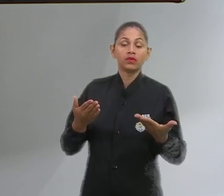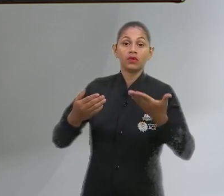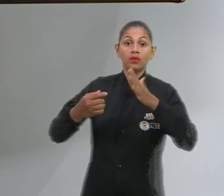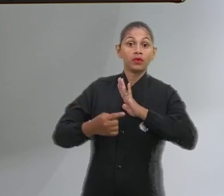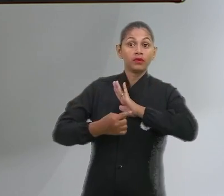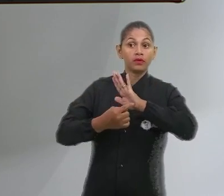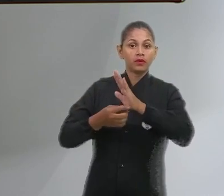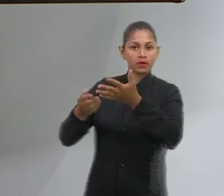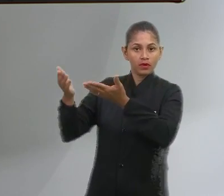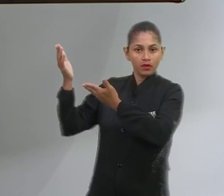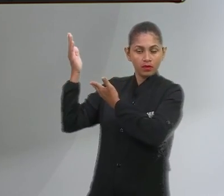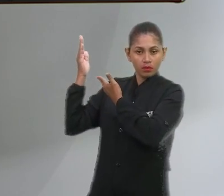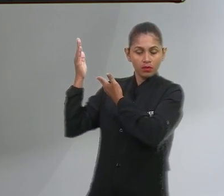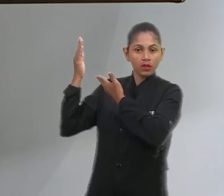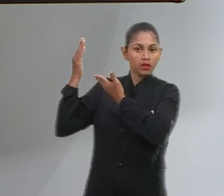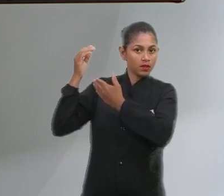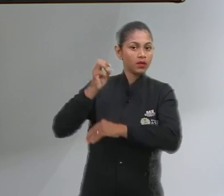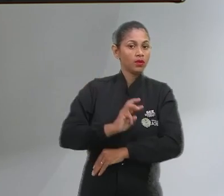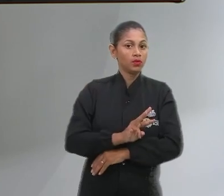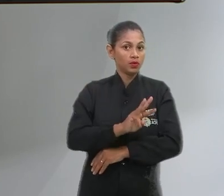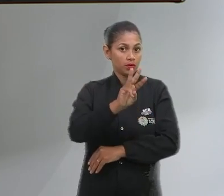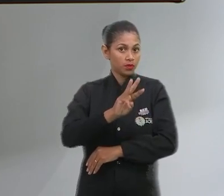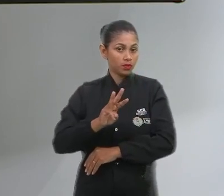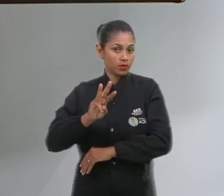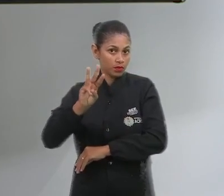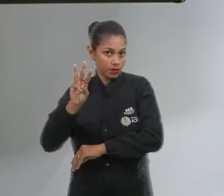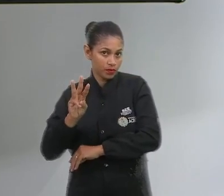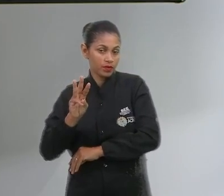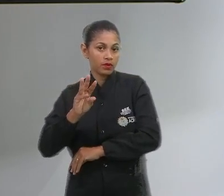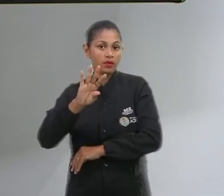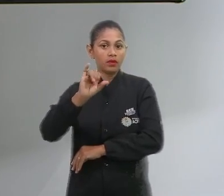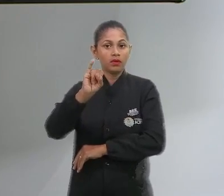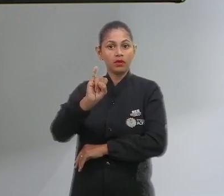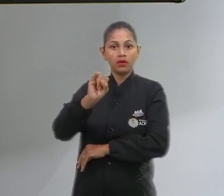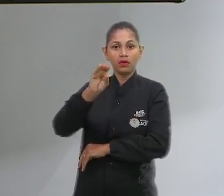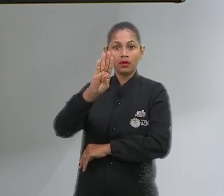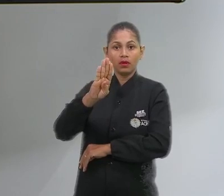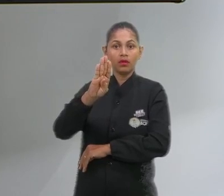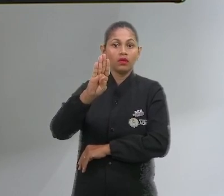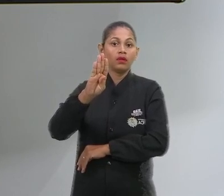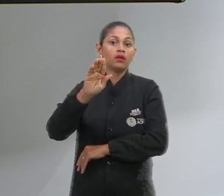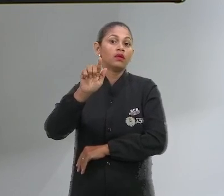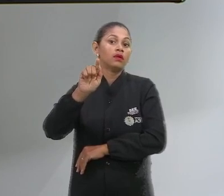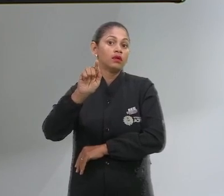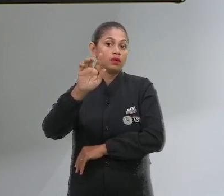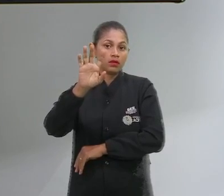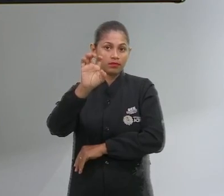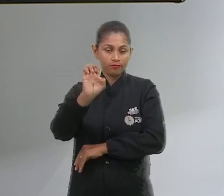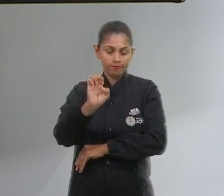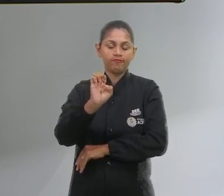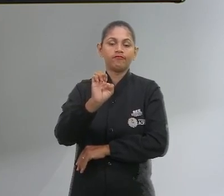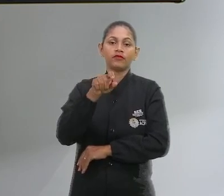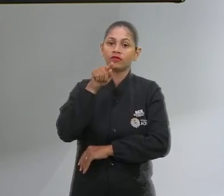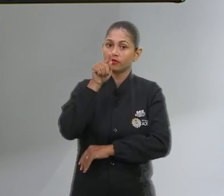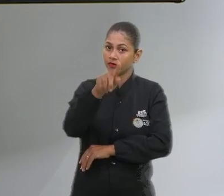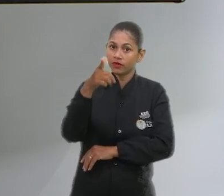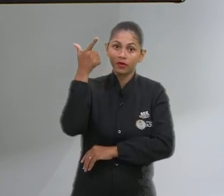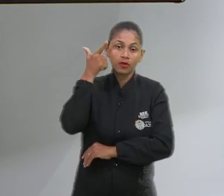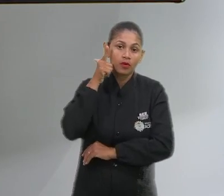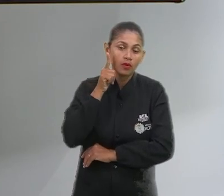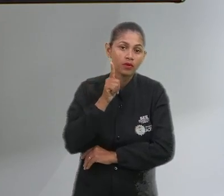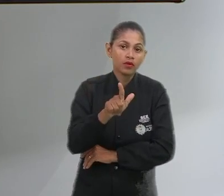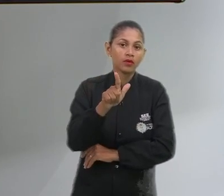apresentando a vocês um link, que é o link do IBGE Cidades. Através desse link, prezado aluno, você